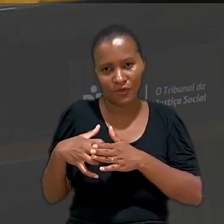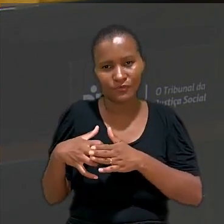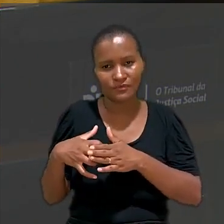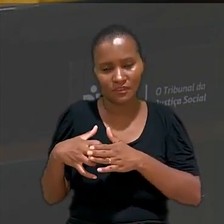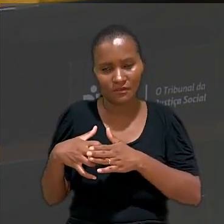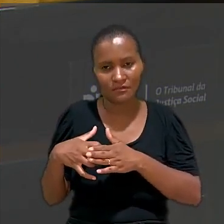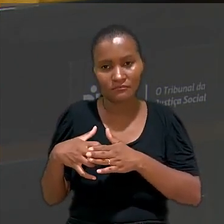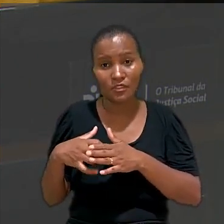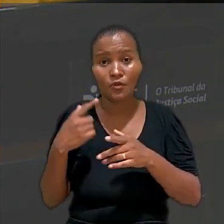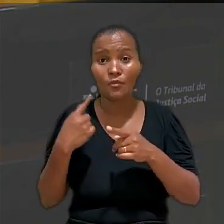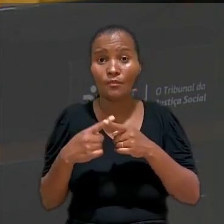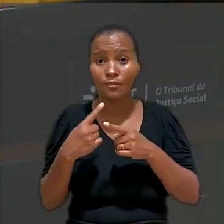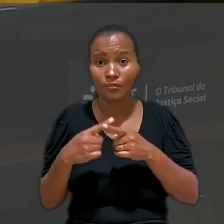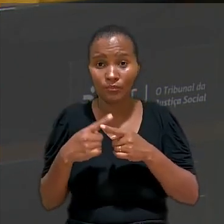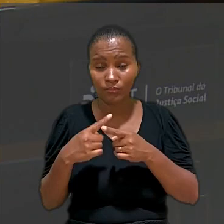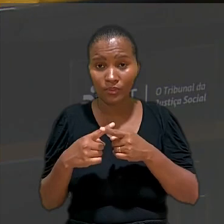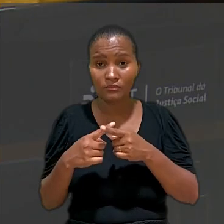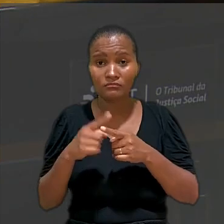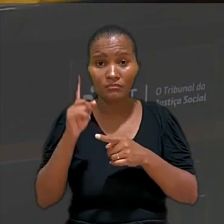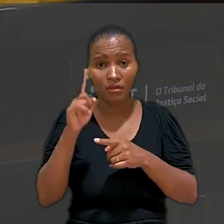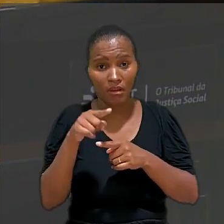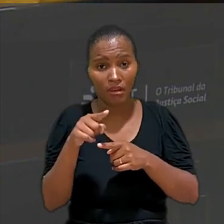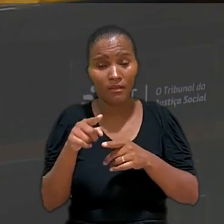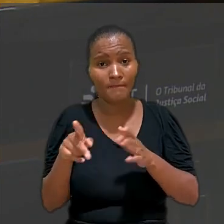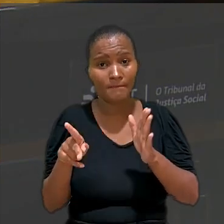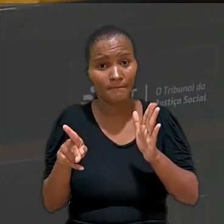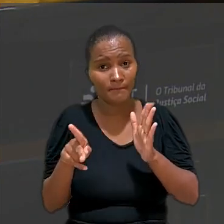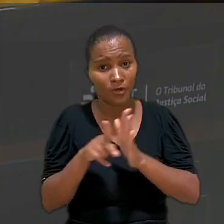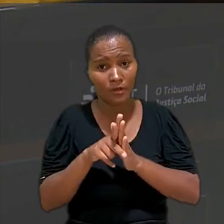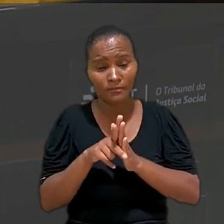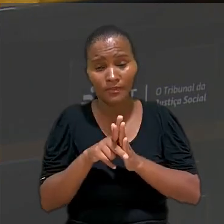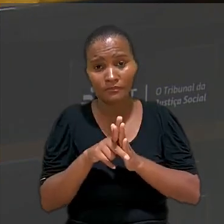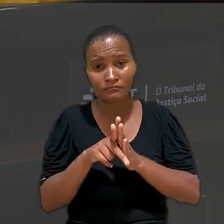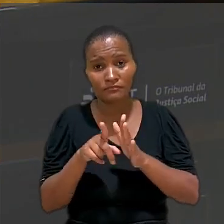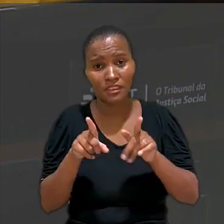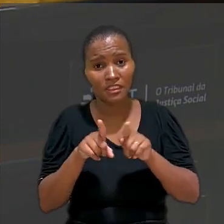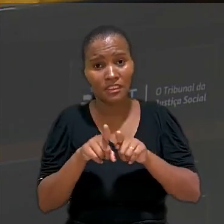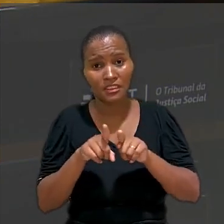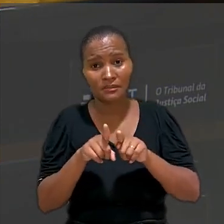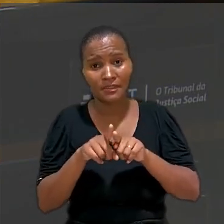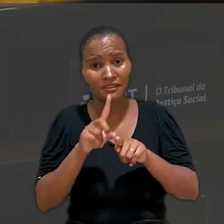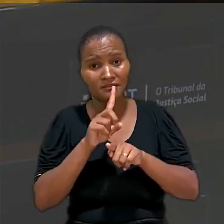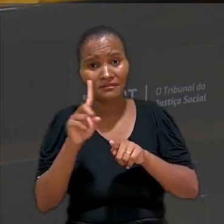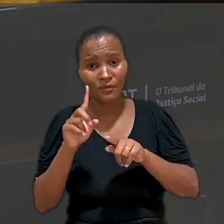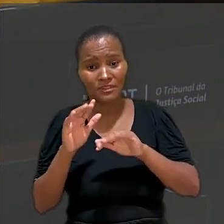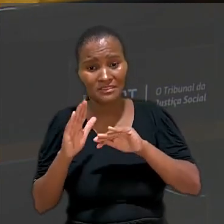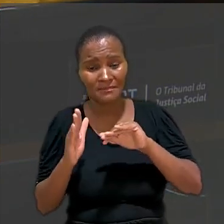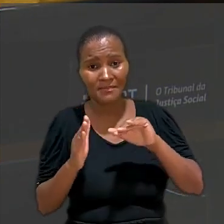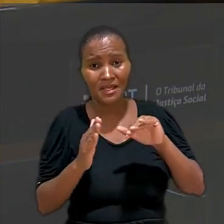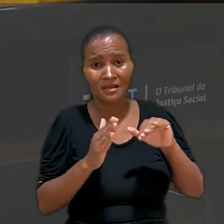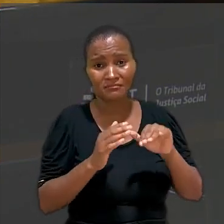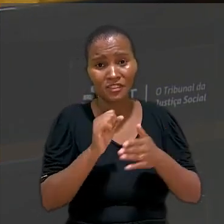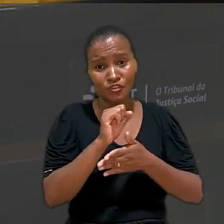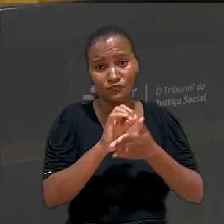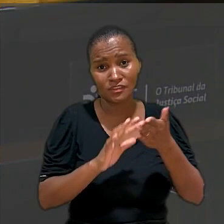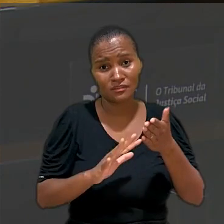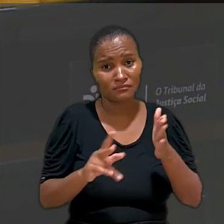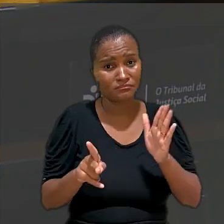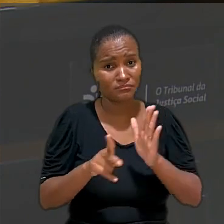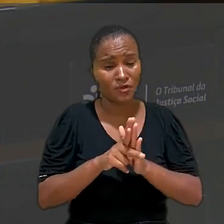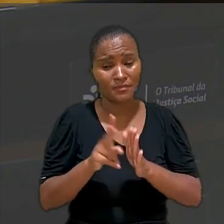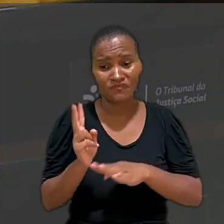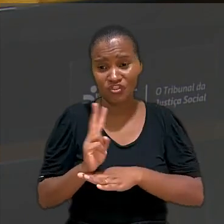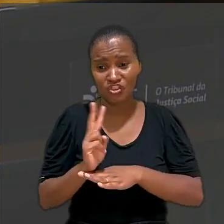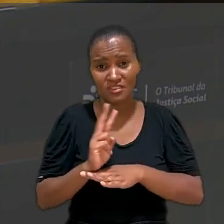fogo, pois se trata de situação própria e inseparável da peculiar atividade de